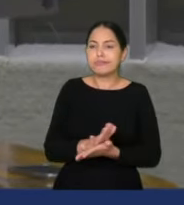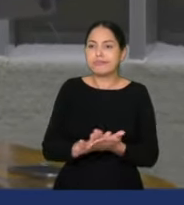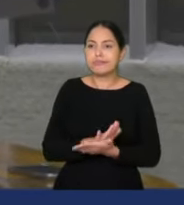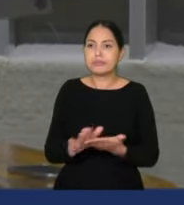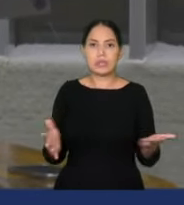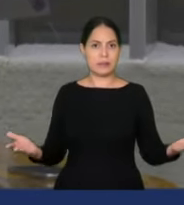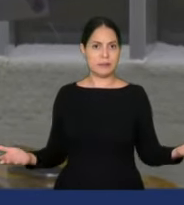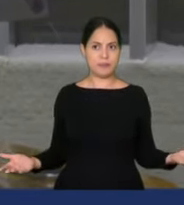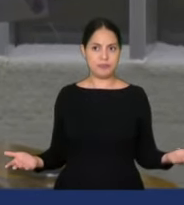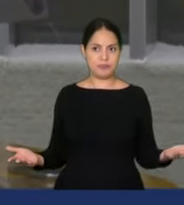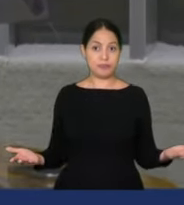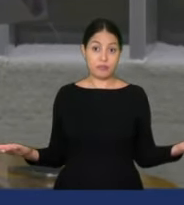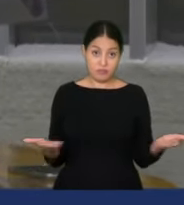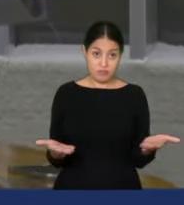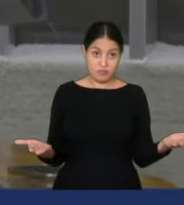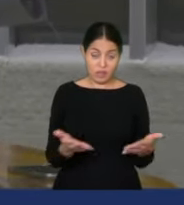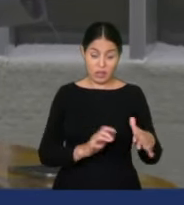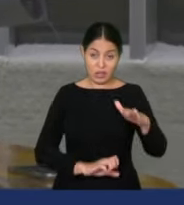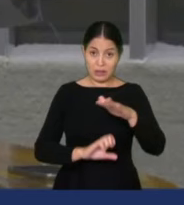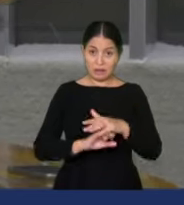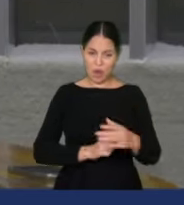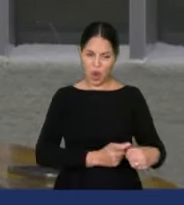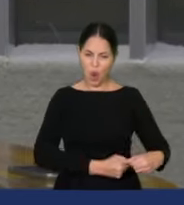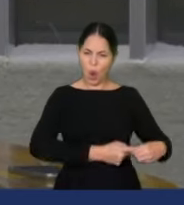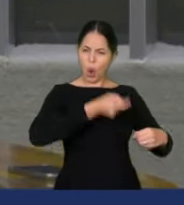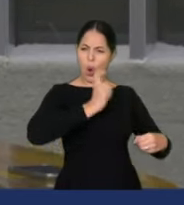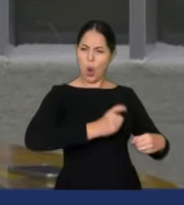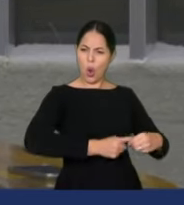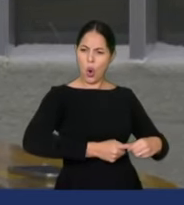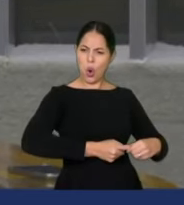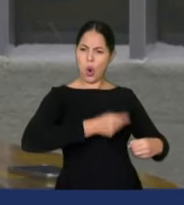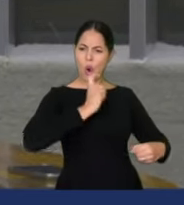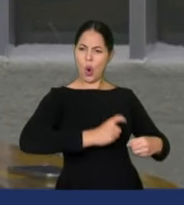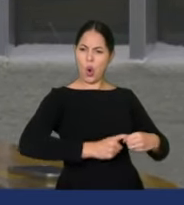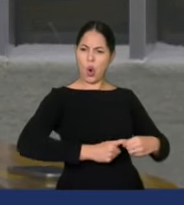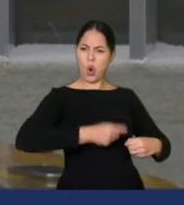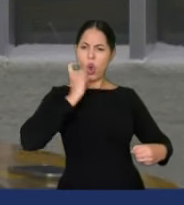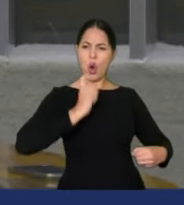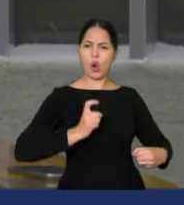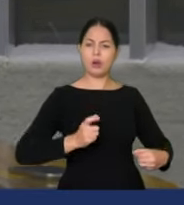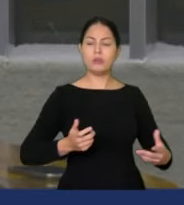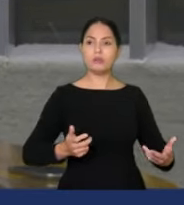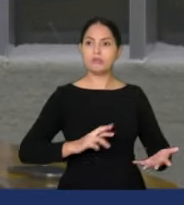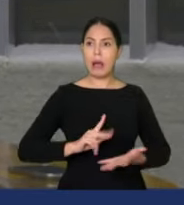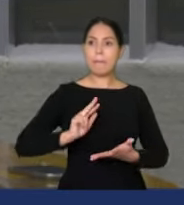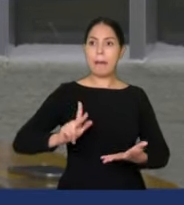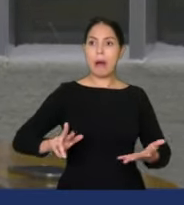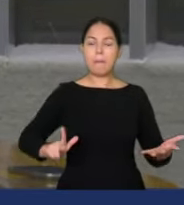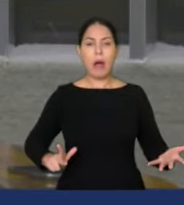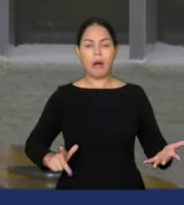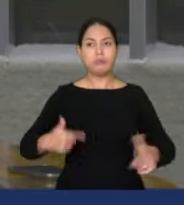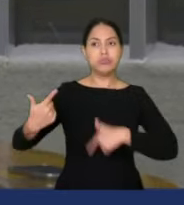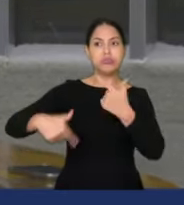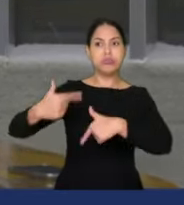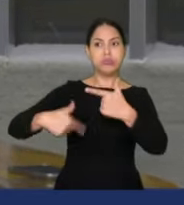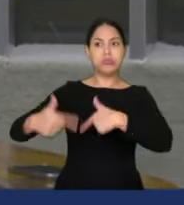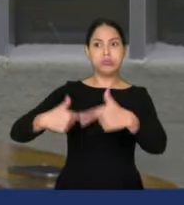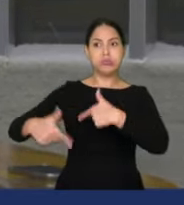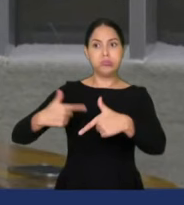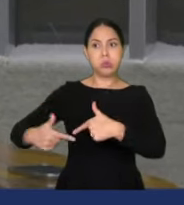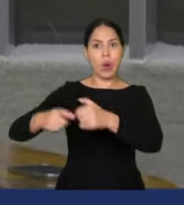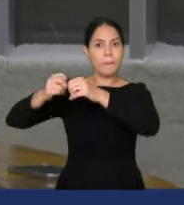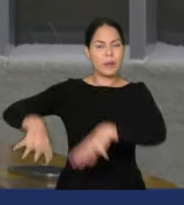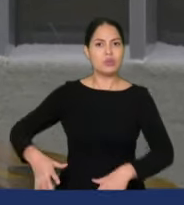As empresas lucram cada vez mais, a atividade produtiva fica prejudicada, o sistema financeiro chega